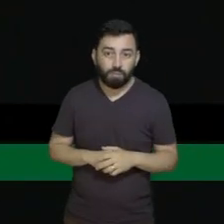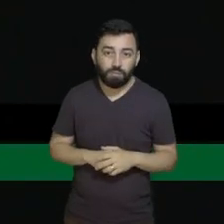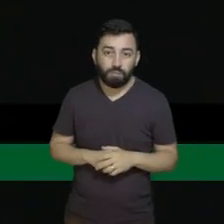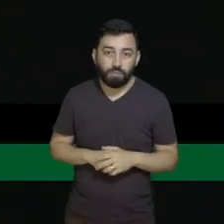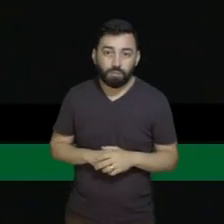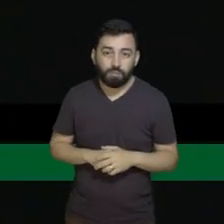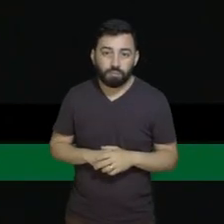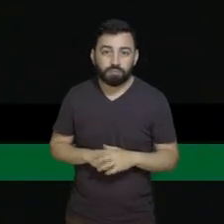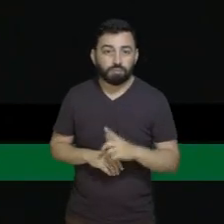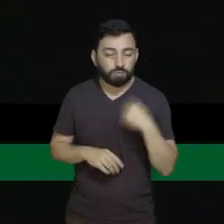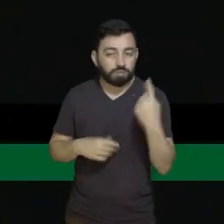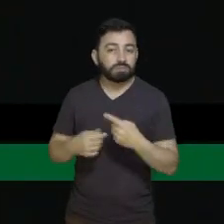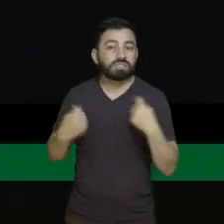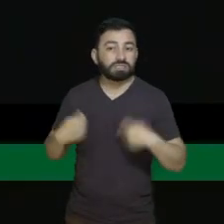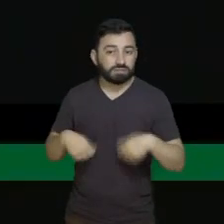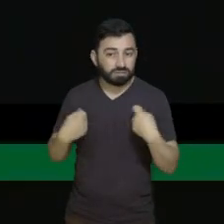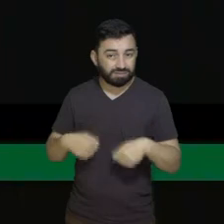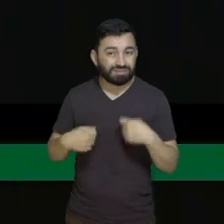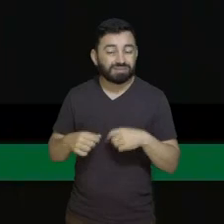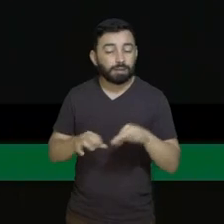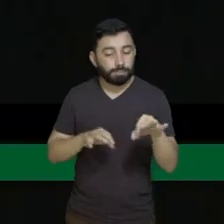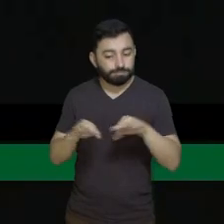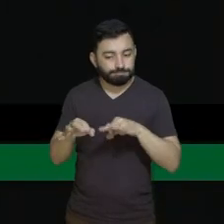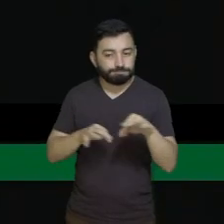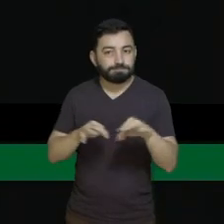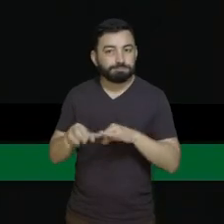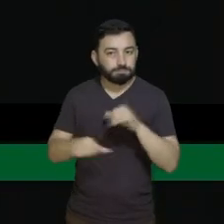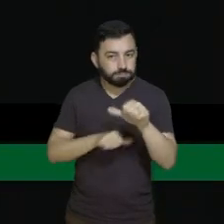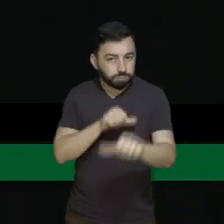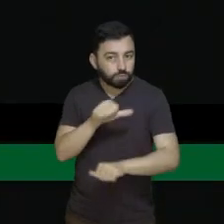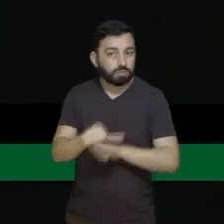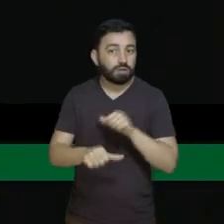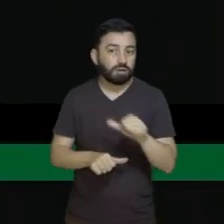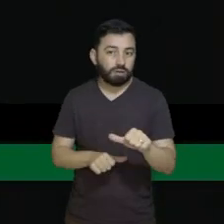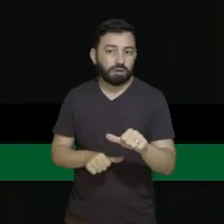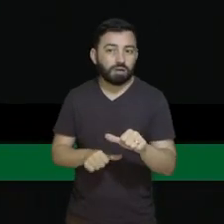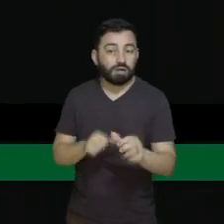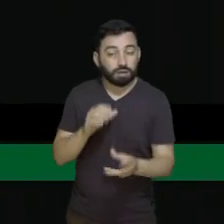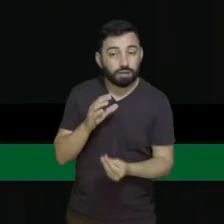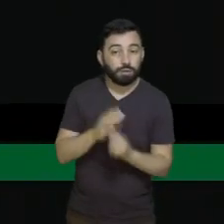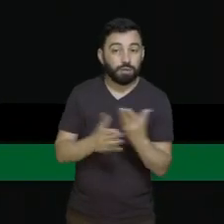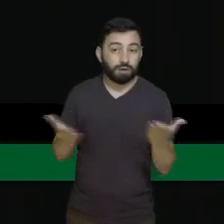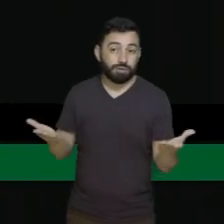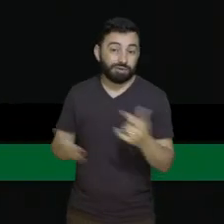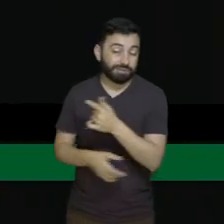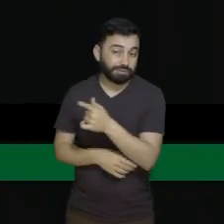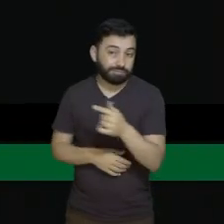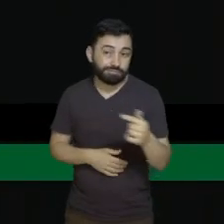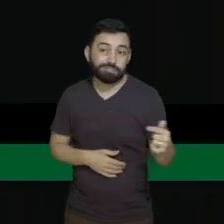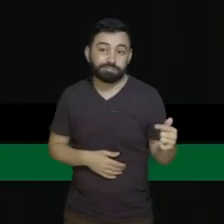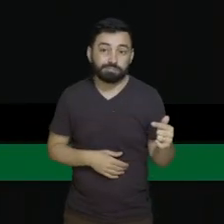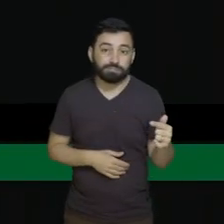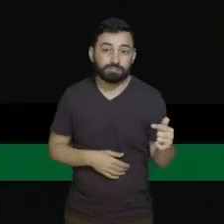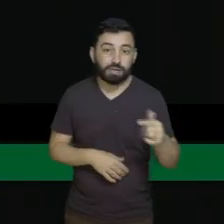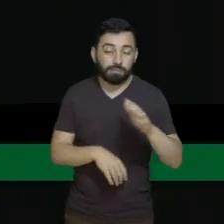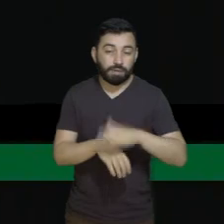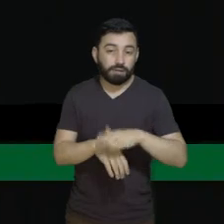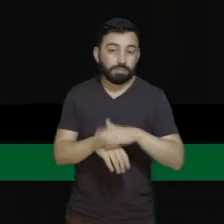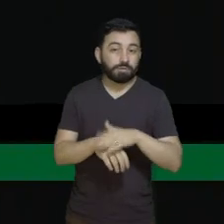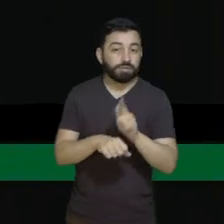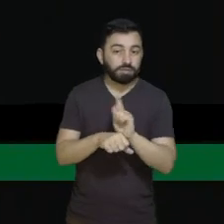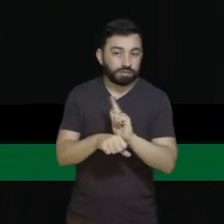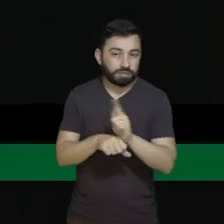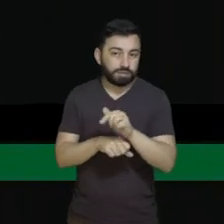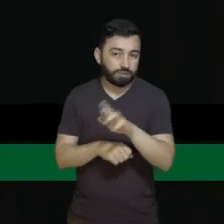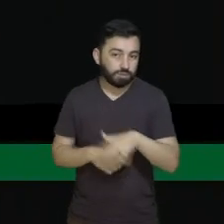Então, nós precisamos reverter esta situação criada esta semana pelas gerências regionais